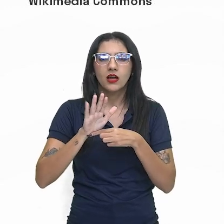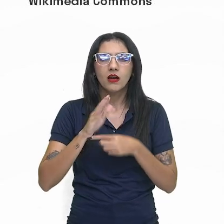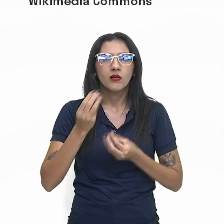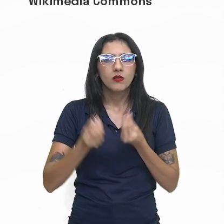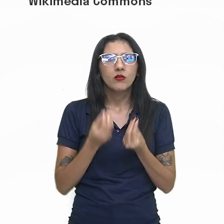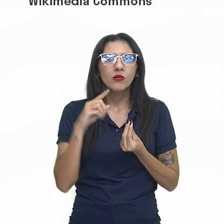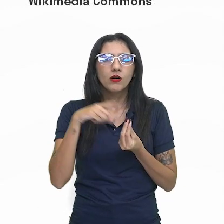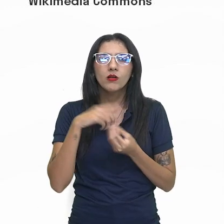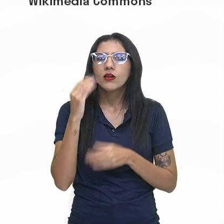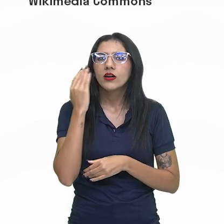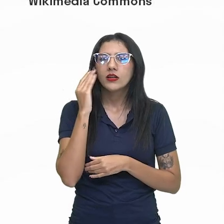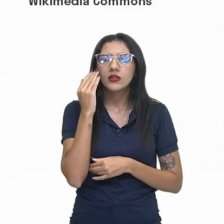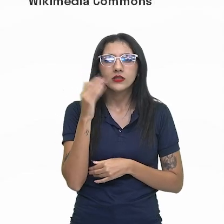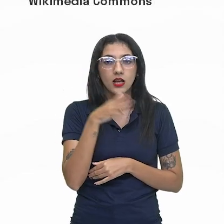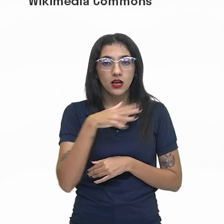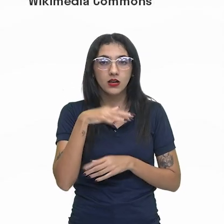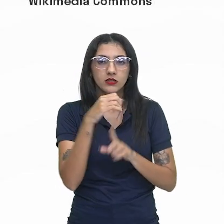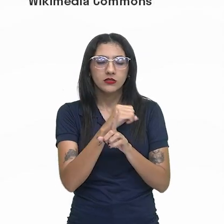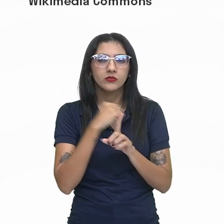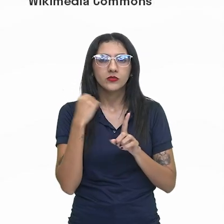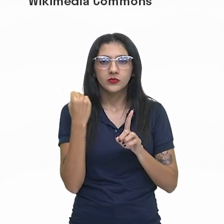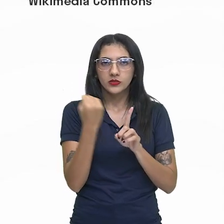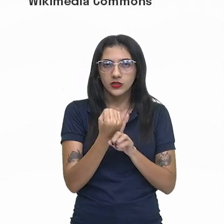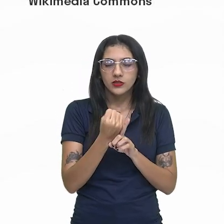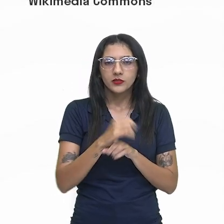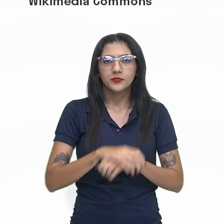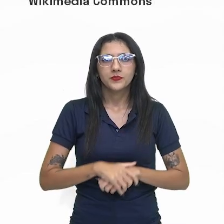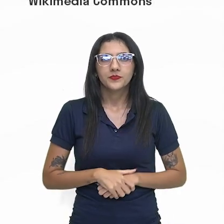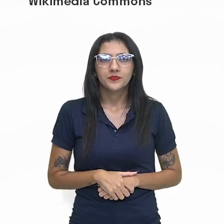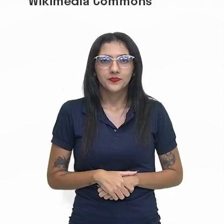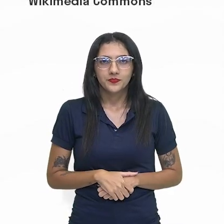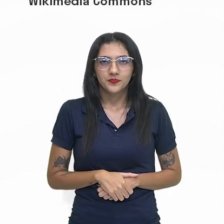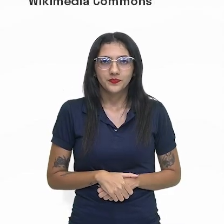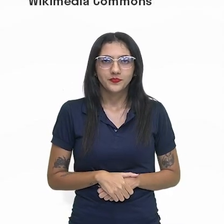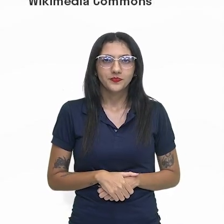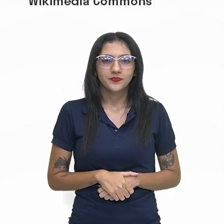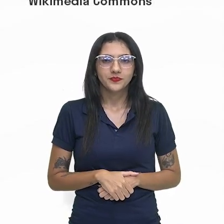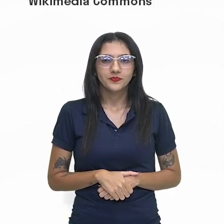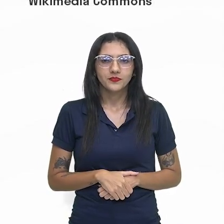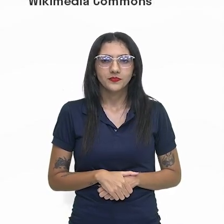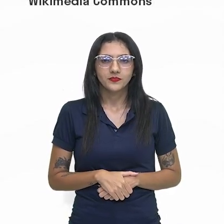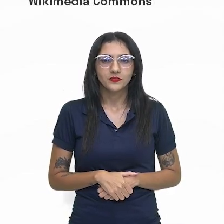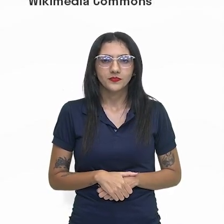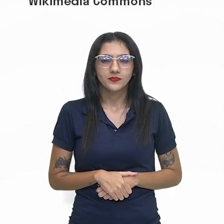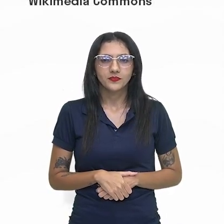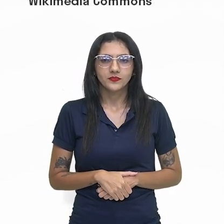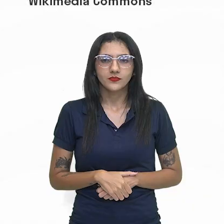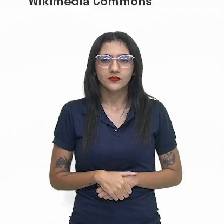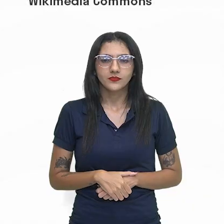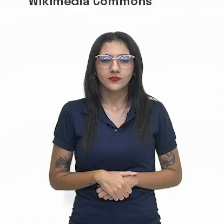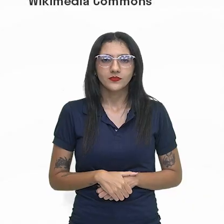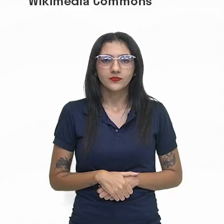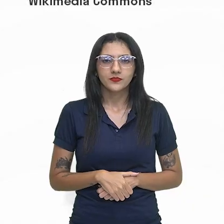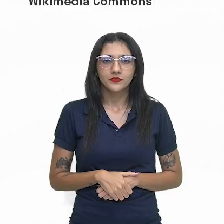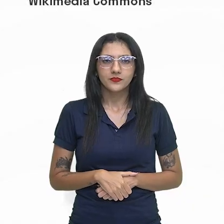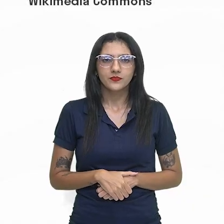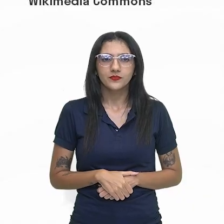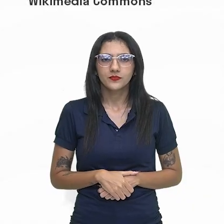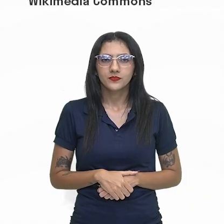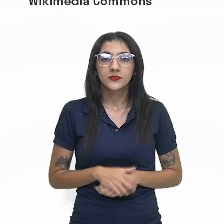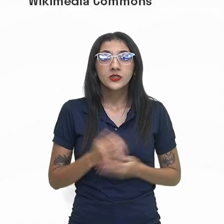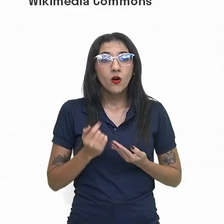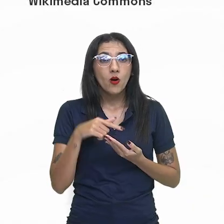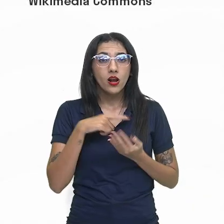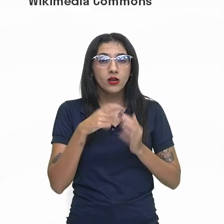compreender a sociedade, a realidade social. Então, é uma adaptação